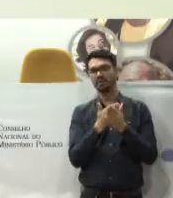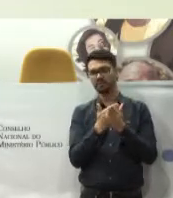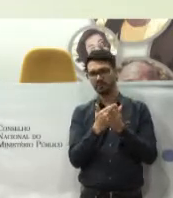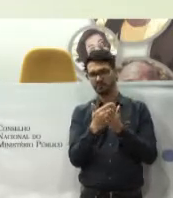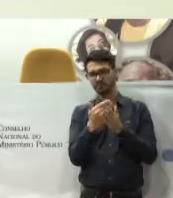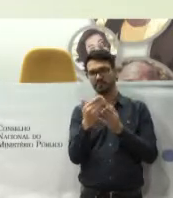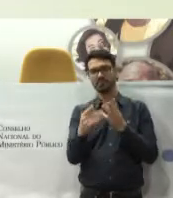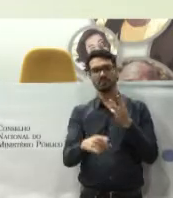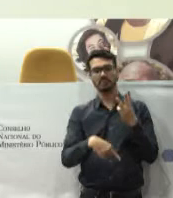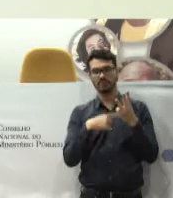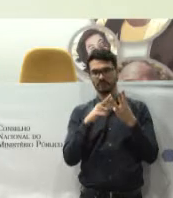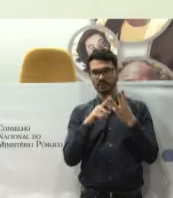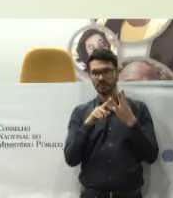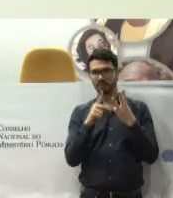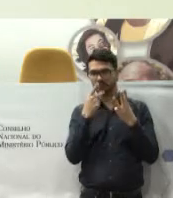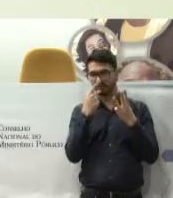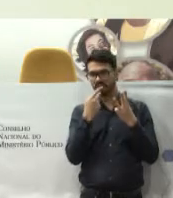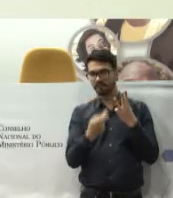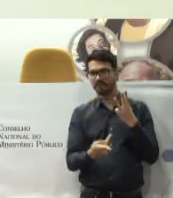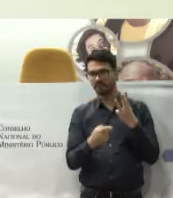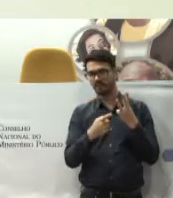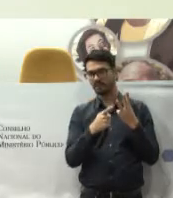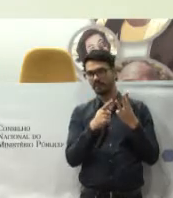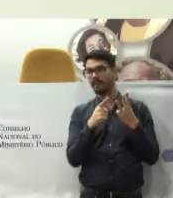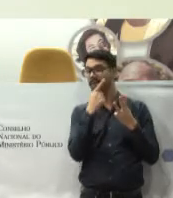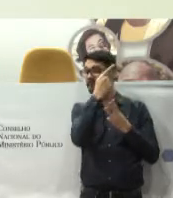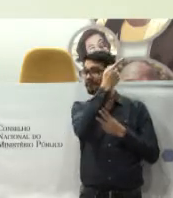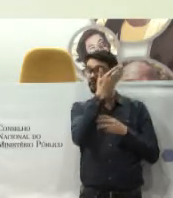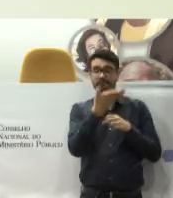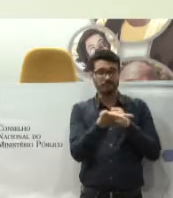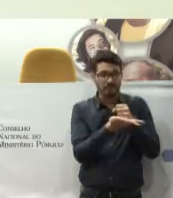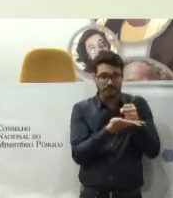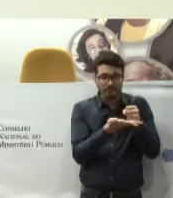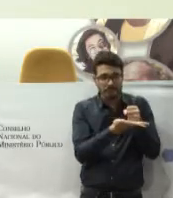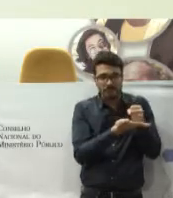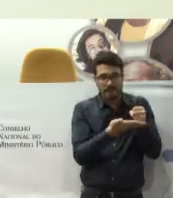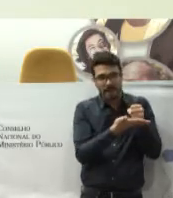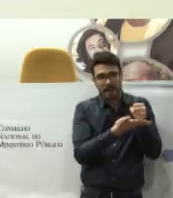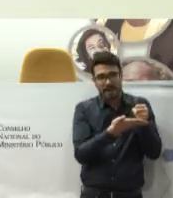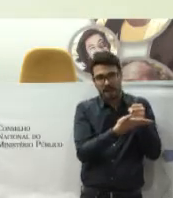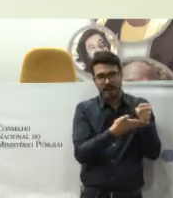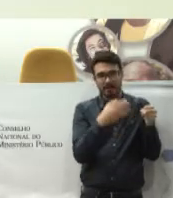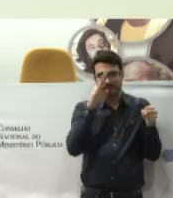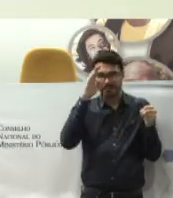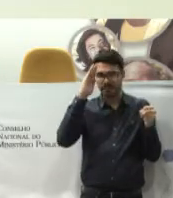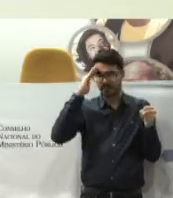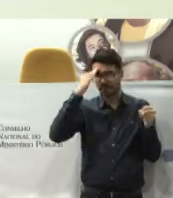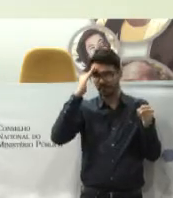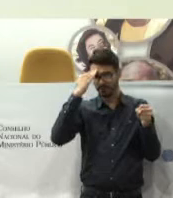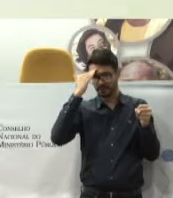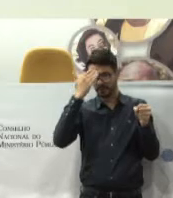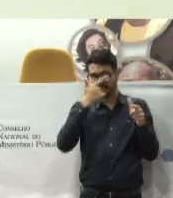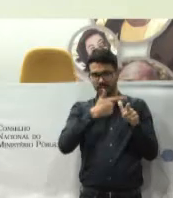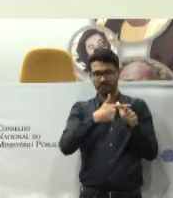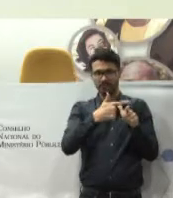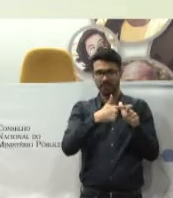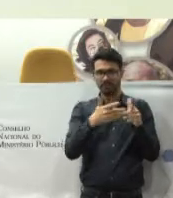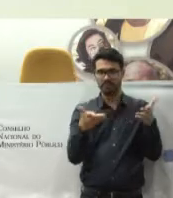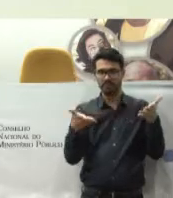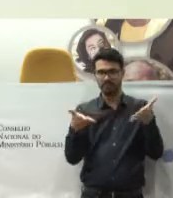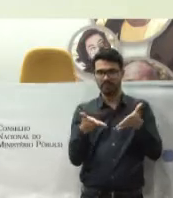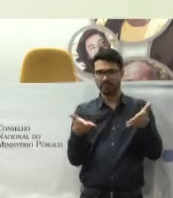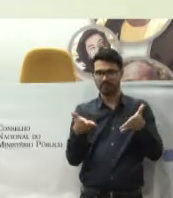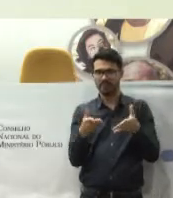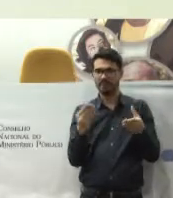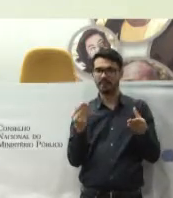tratado. Falaríamos de algo que eu considero essencial para que se compreenda esse problema hoje, Vanessa, que é a ideia de